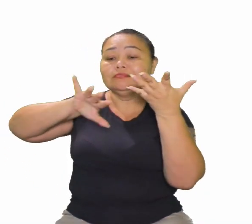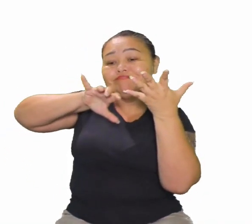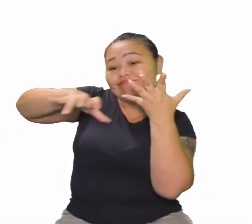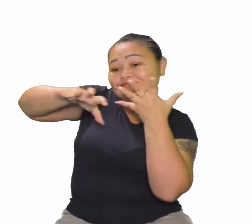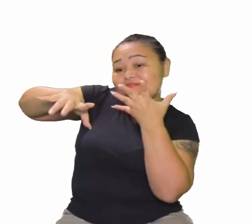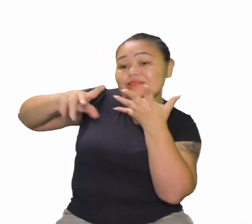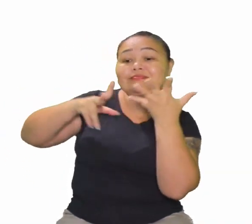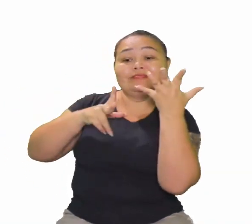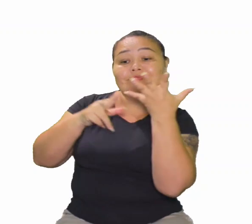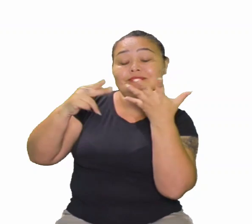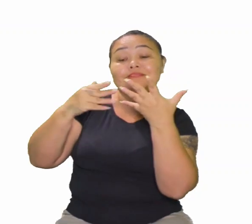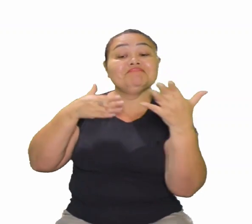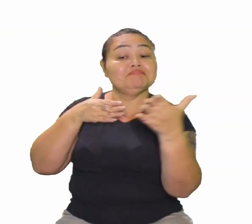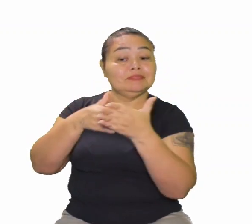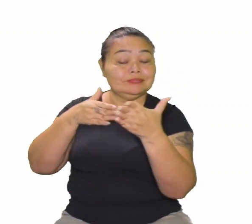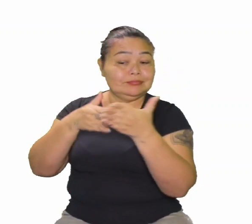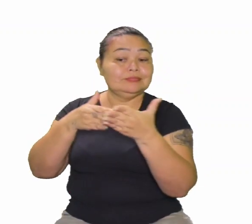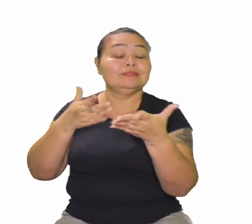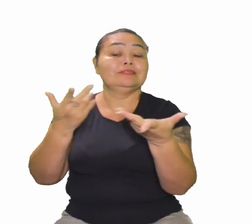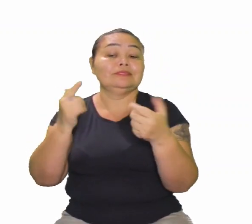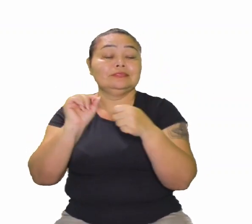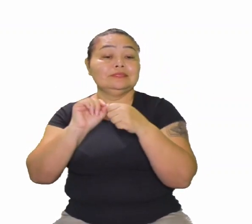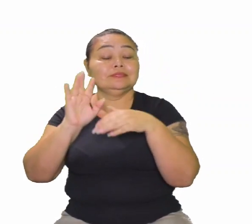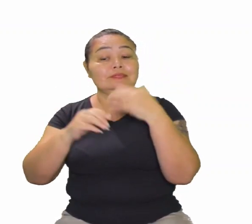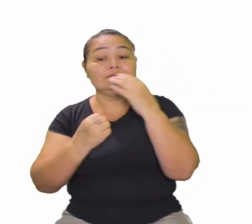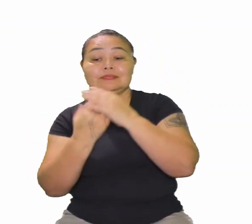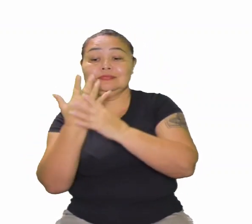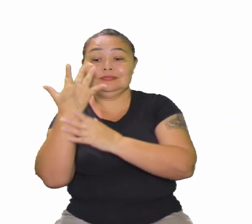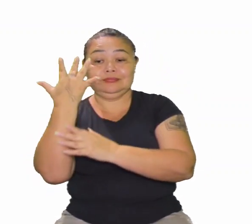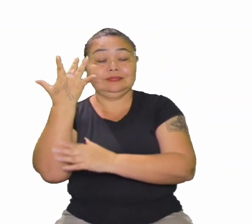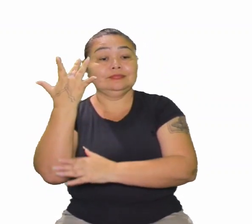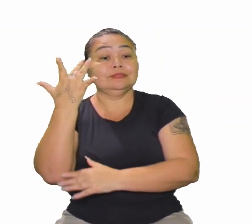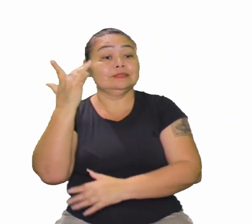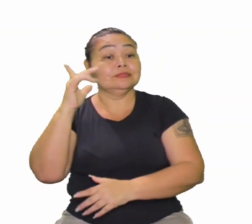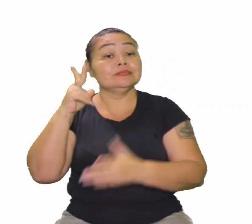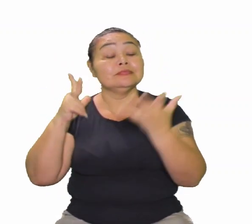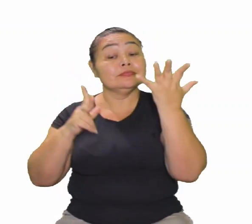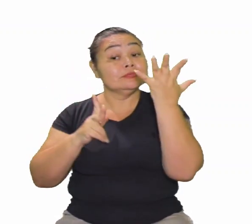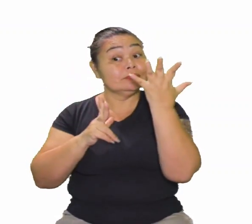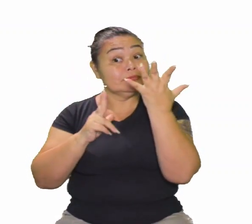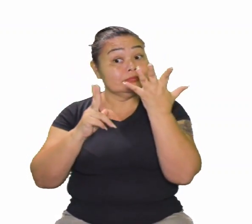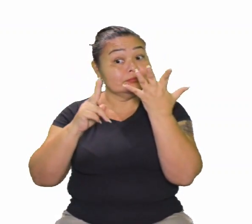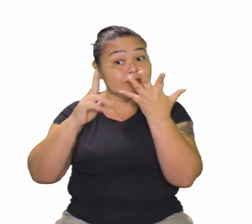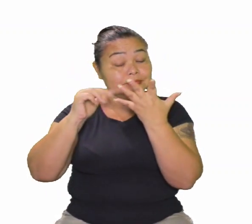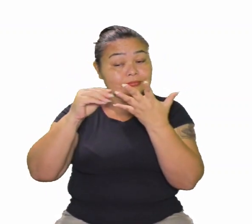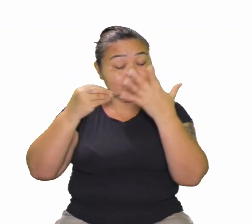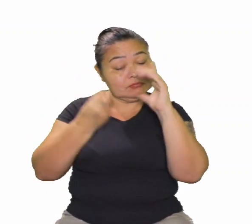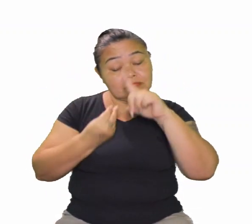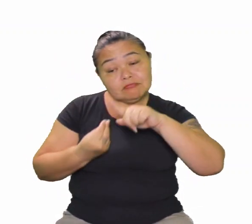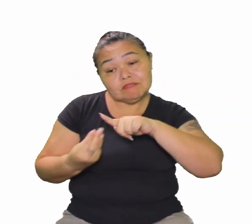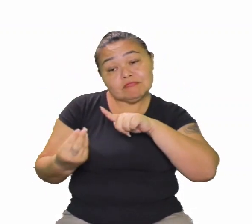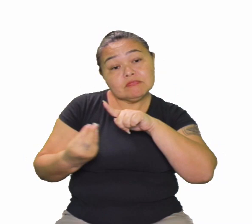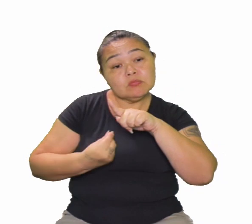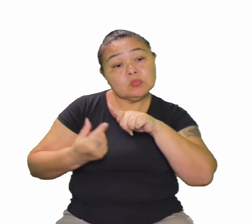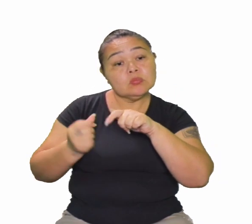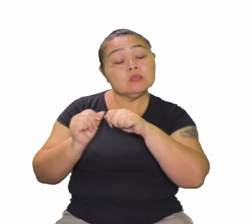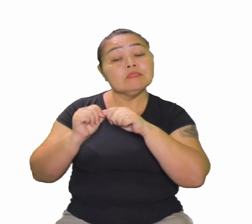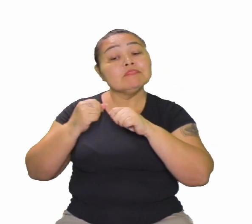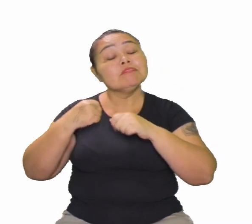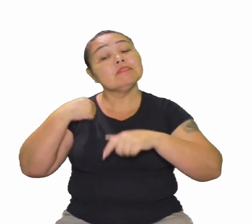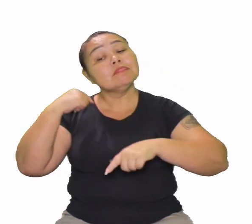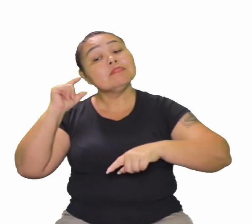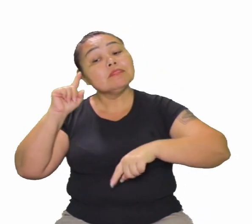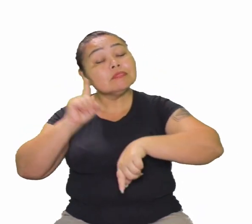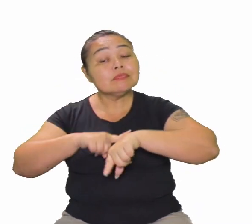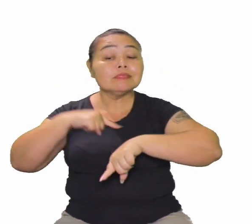E aí, isso impedindo aí, então, a questão do desenvolvimento. E a poda de adubação, ela é feita